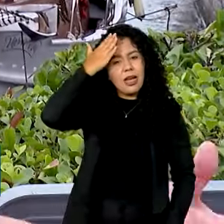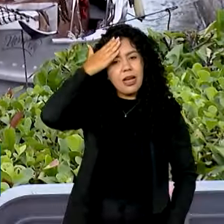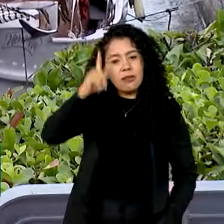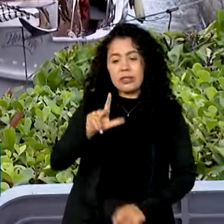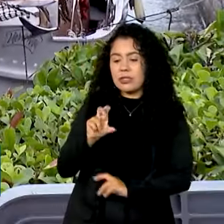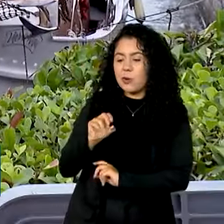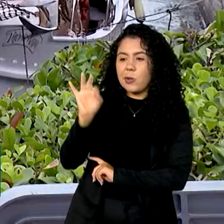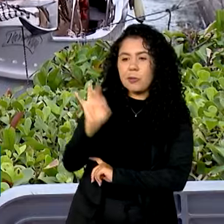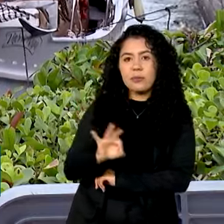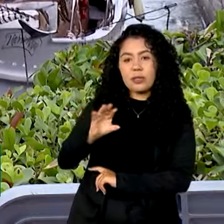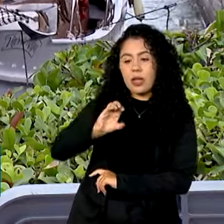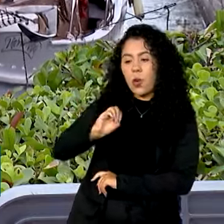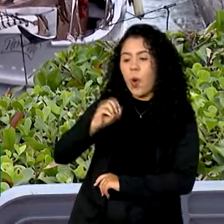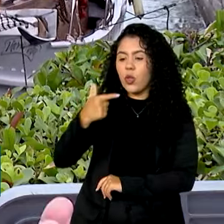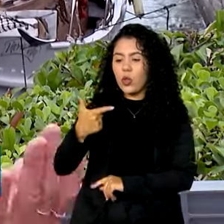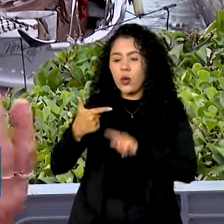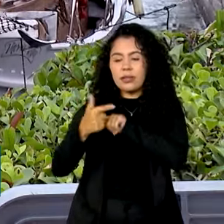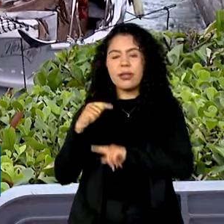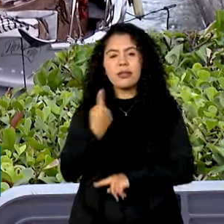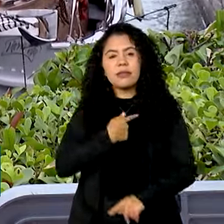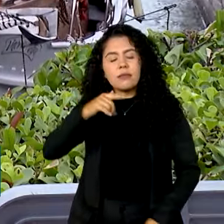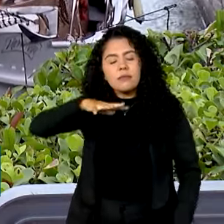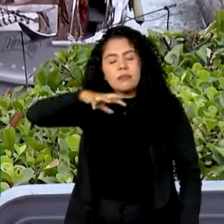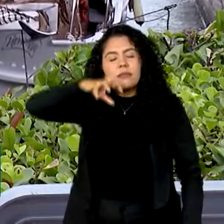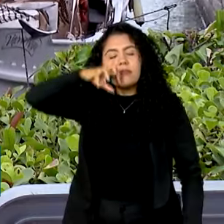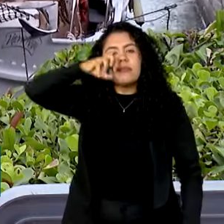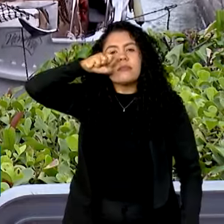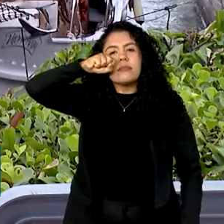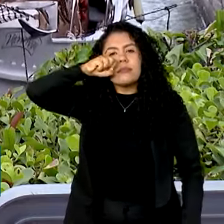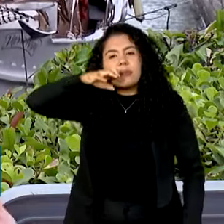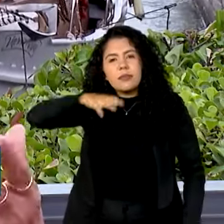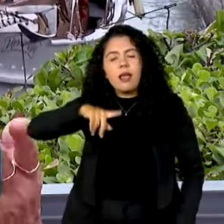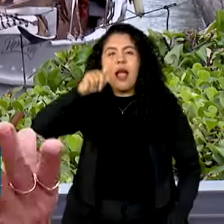mais da metade do oxigênio que nós respiramos vem dos